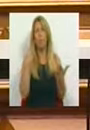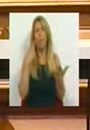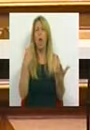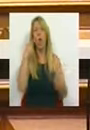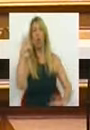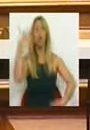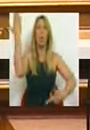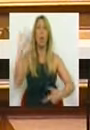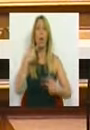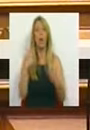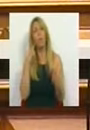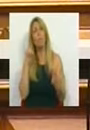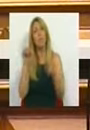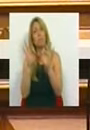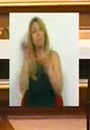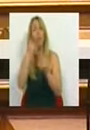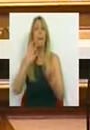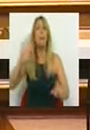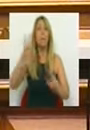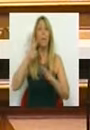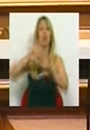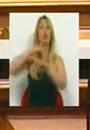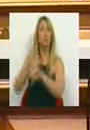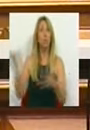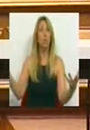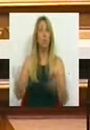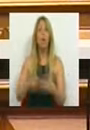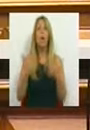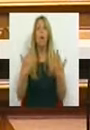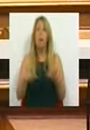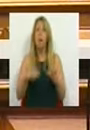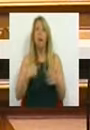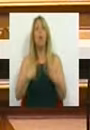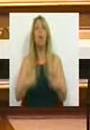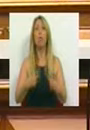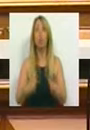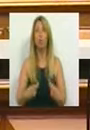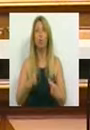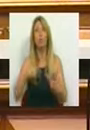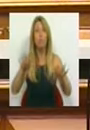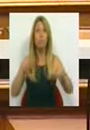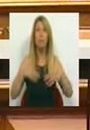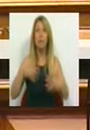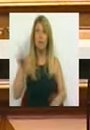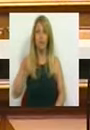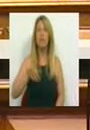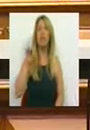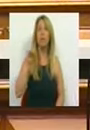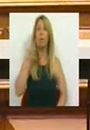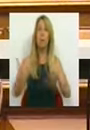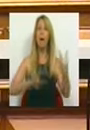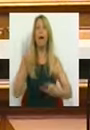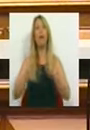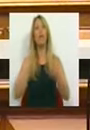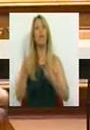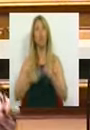também o custo. E, portanto, como não temos ainda o custo e admitimos que os 6 meses foi para analisar o custo, porque a solução é